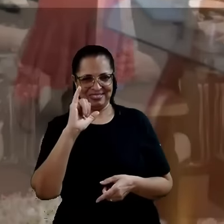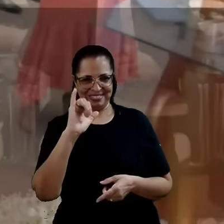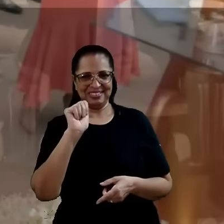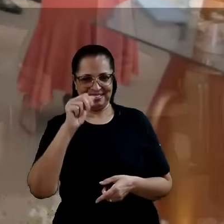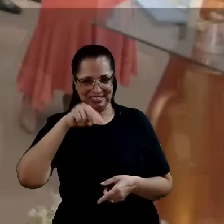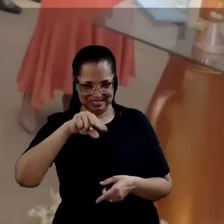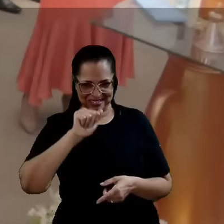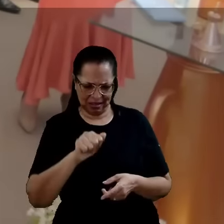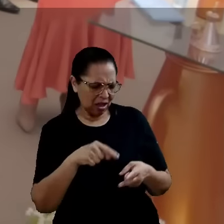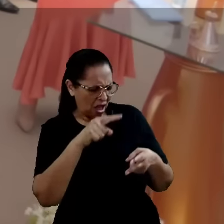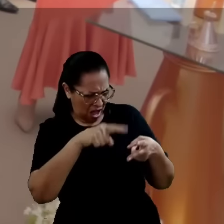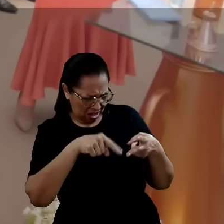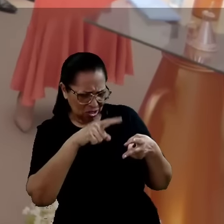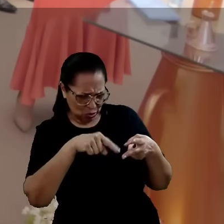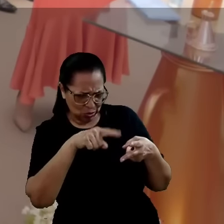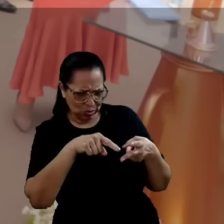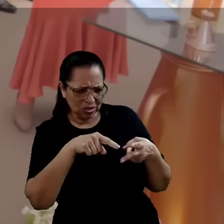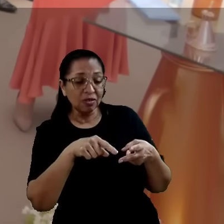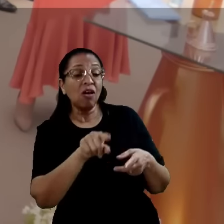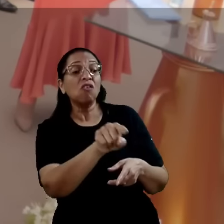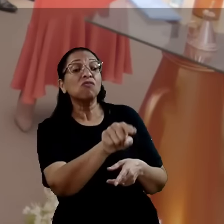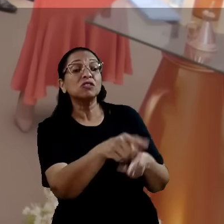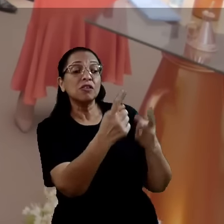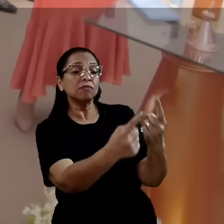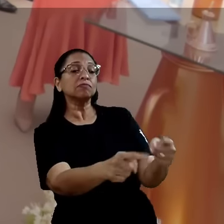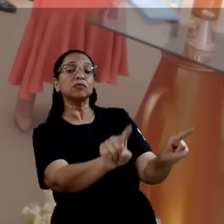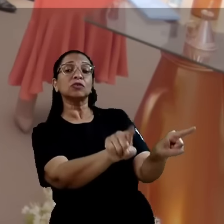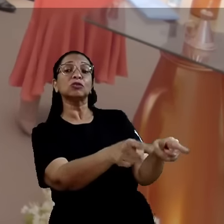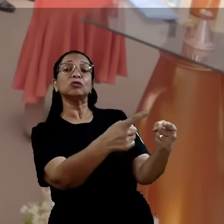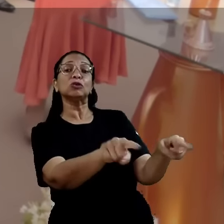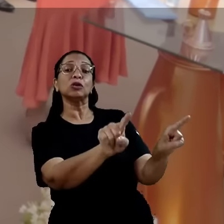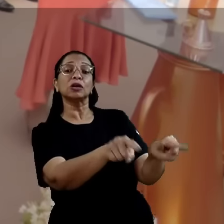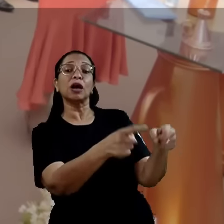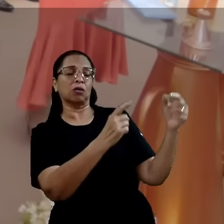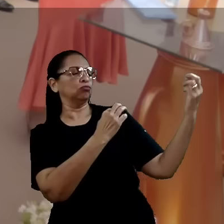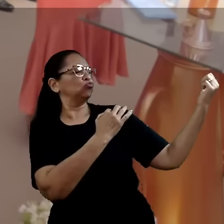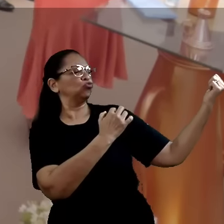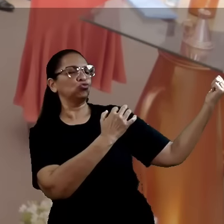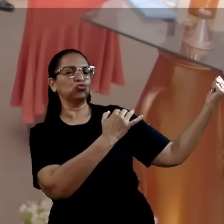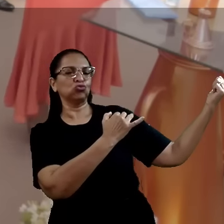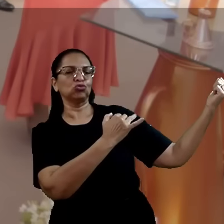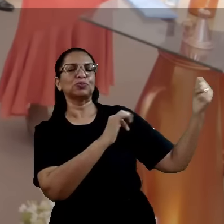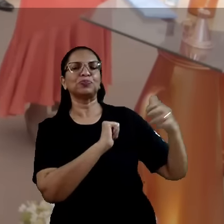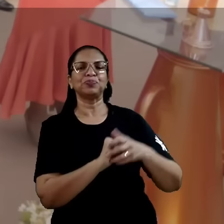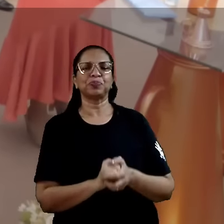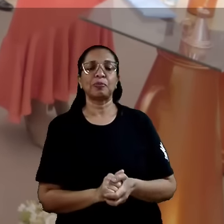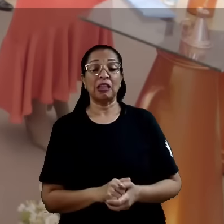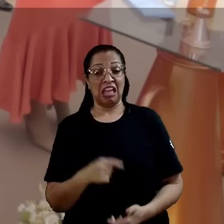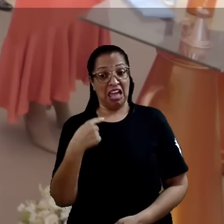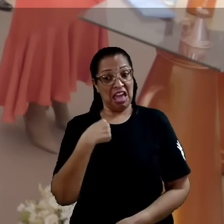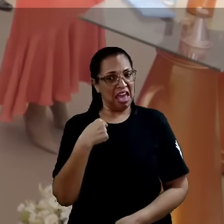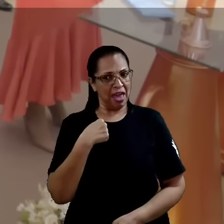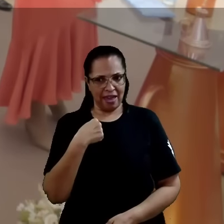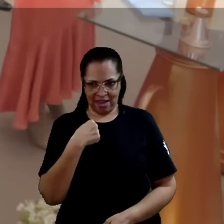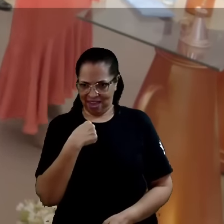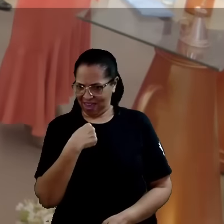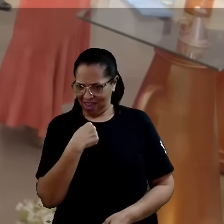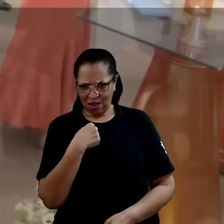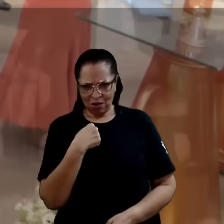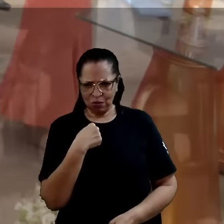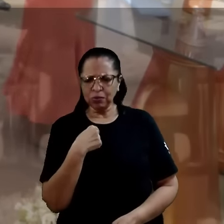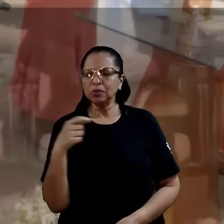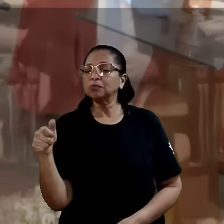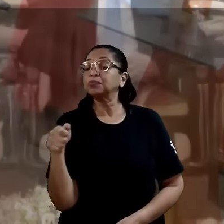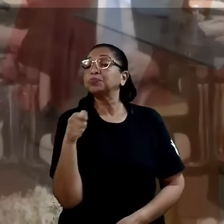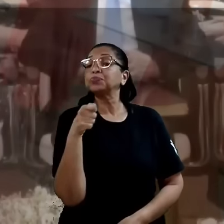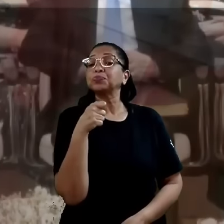irmã transversal e eu era Presidente eu dirigia o culto pregava cantava e o hiton ficava só na porta quando ele vinha pedia